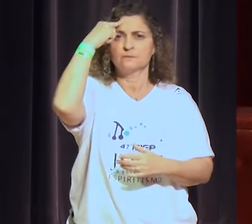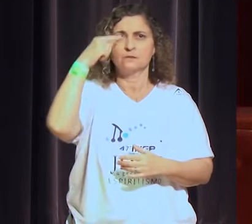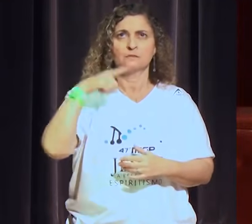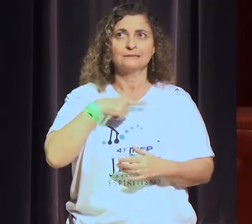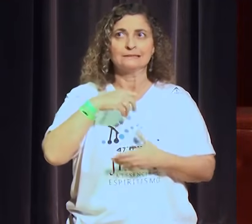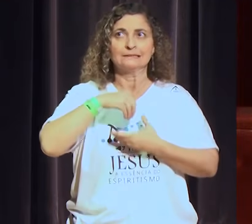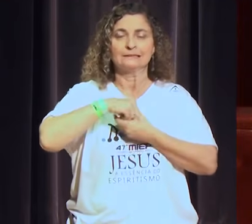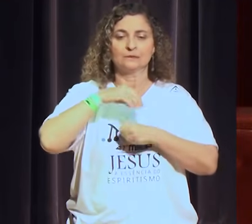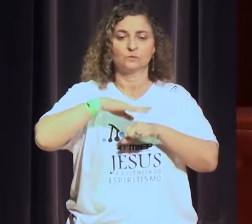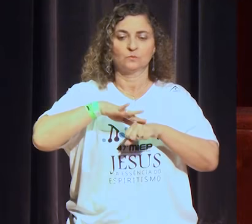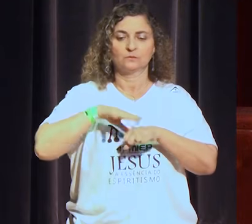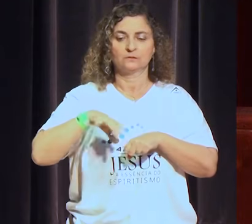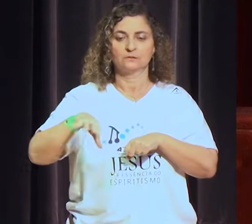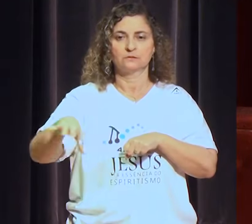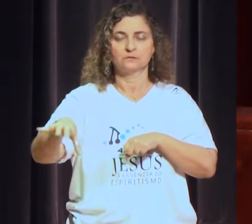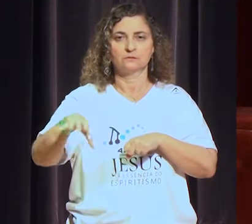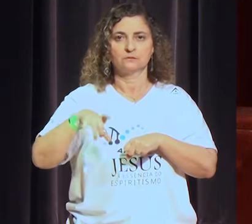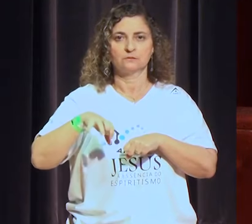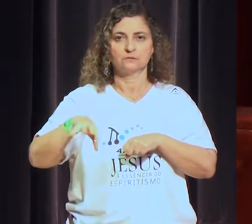que eu estou com câncer. Não é?